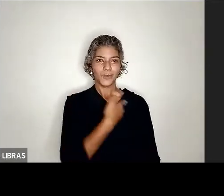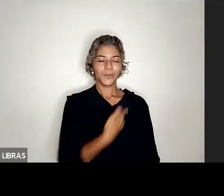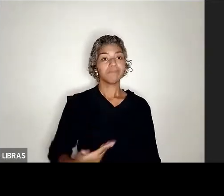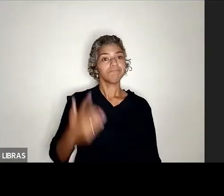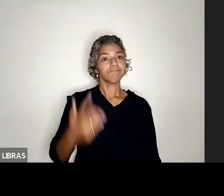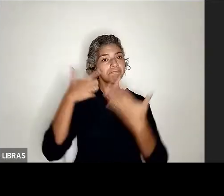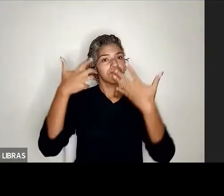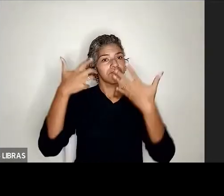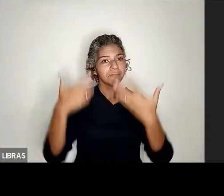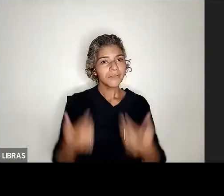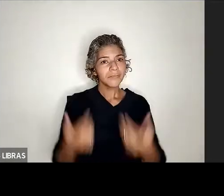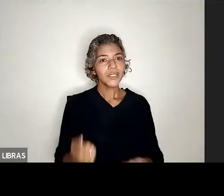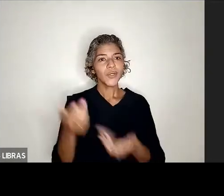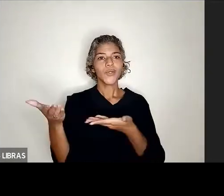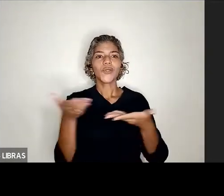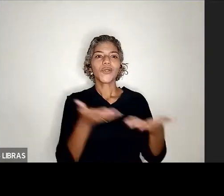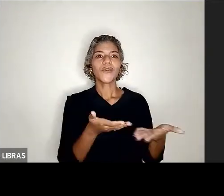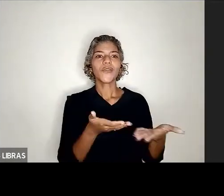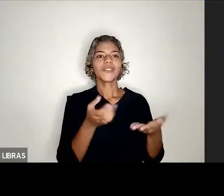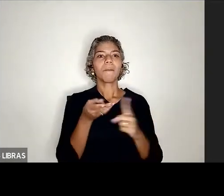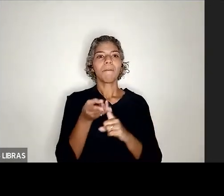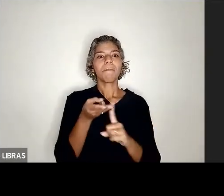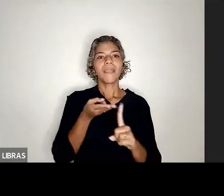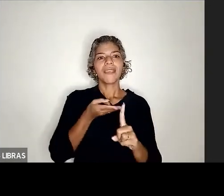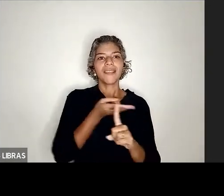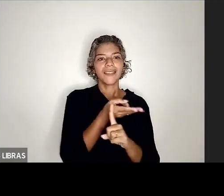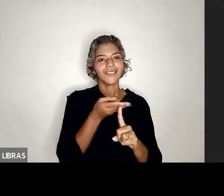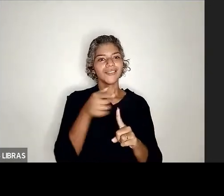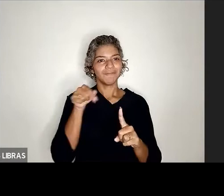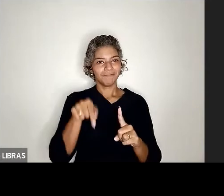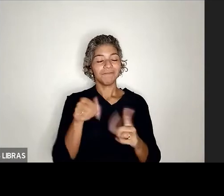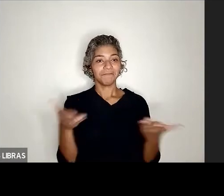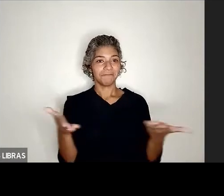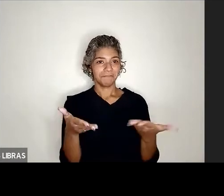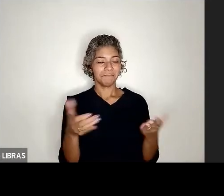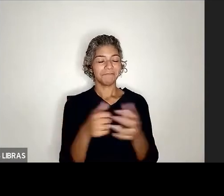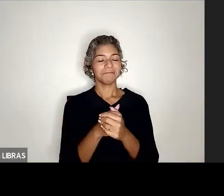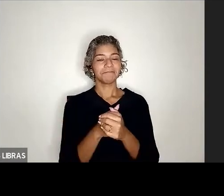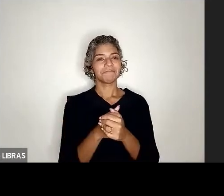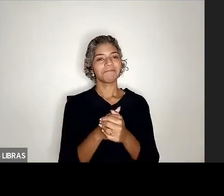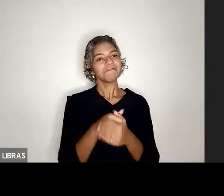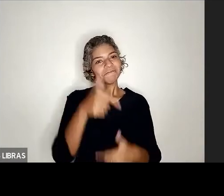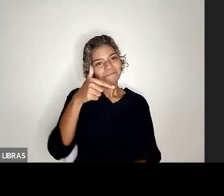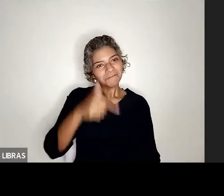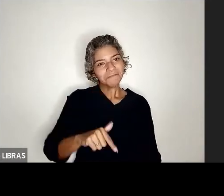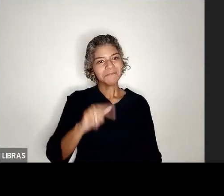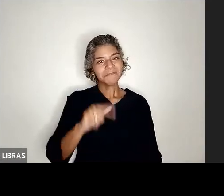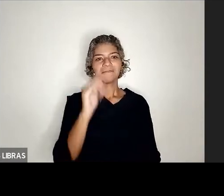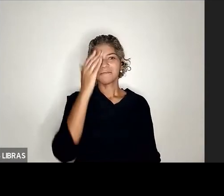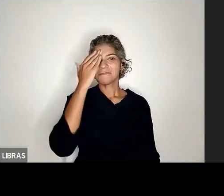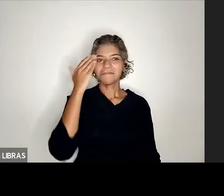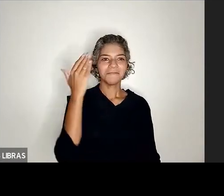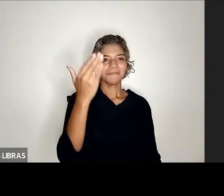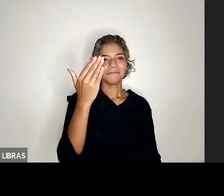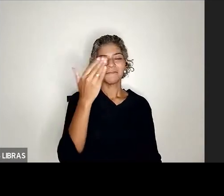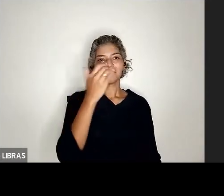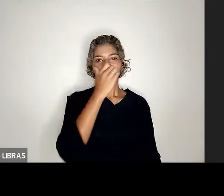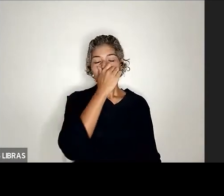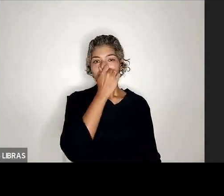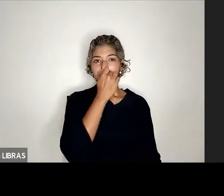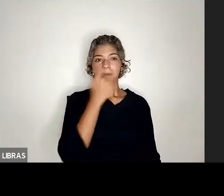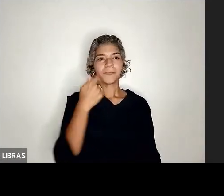participar como mediadora dessa mesa. Então, mais uma vez, muito obrigada, tá? E espero que tenhamos